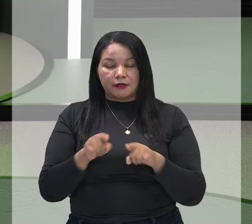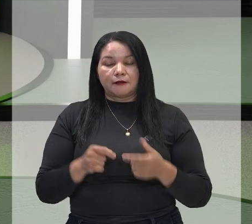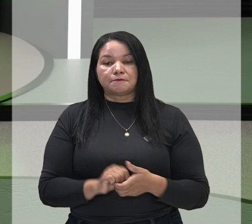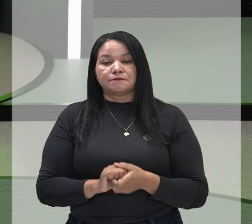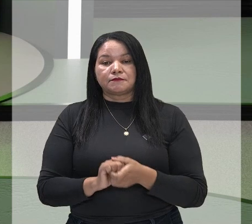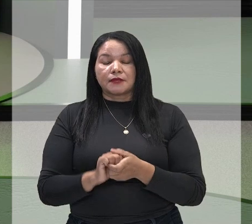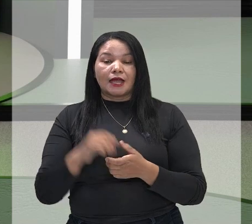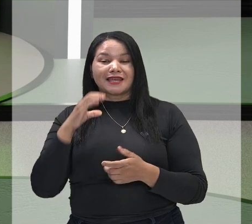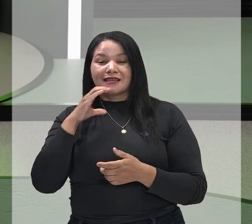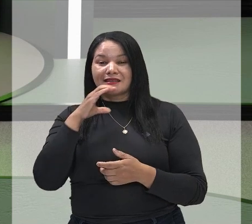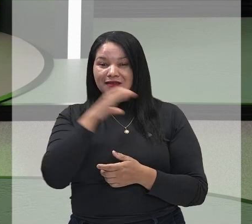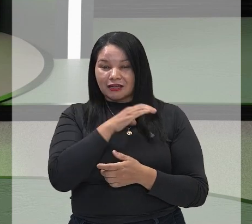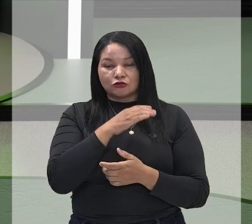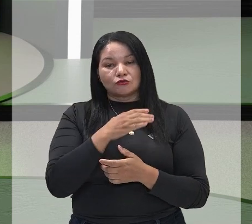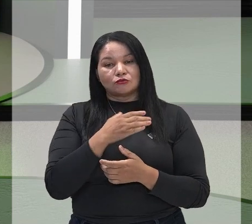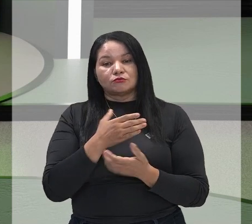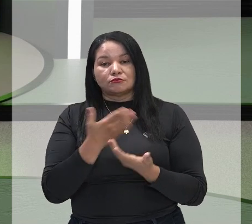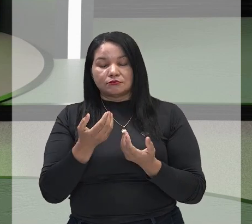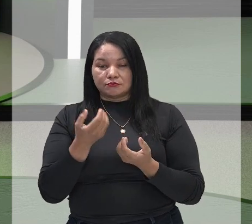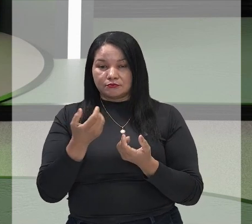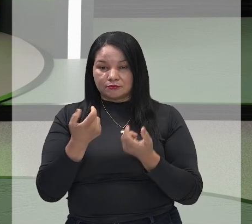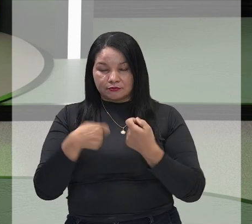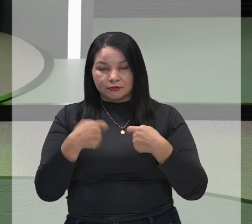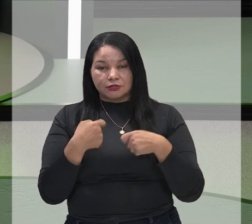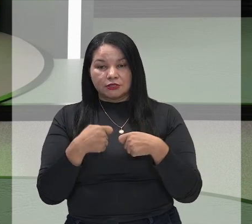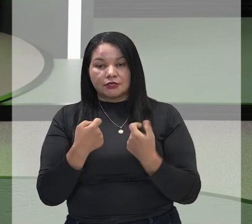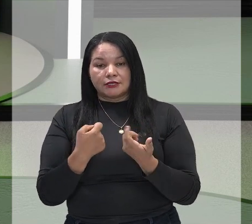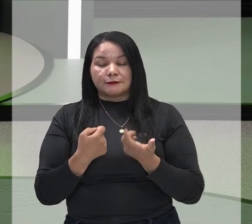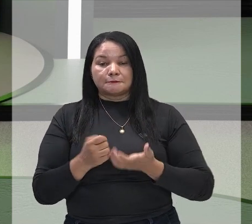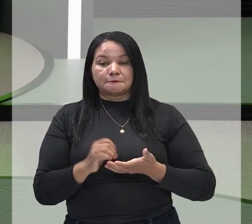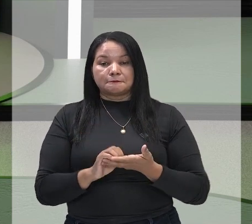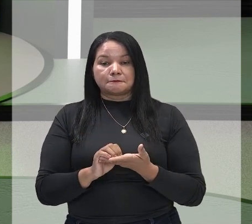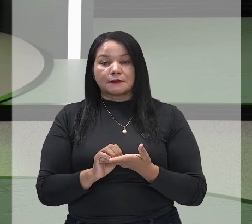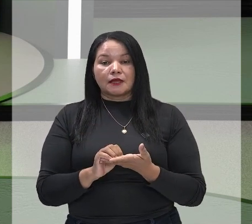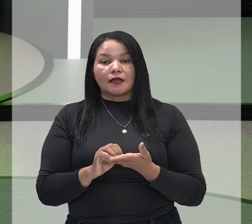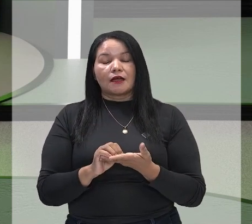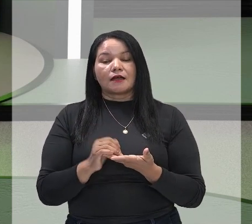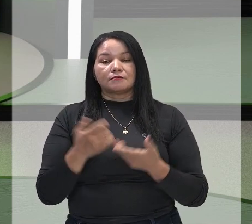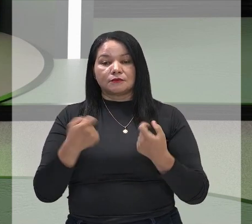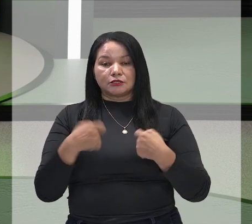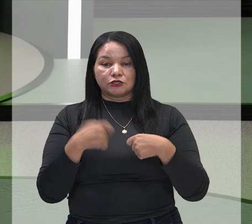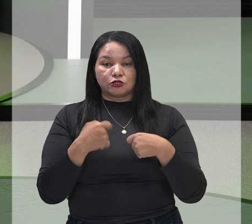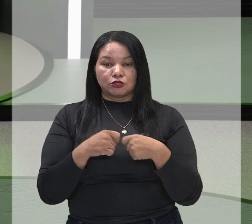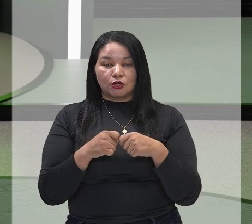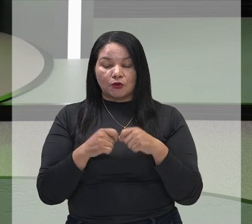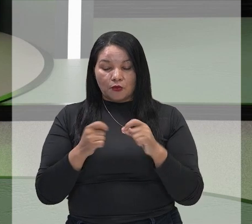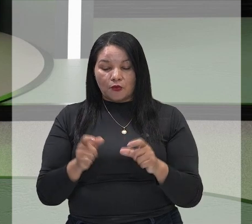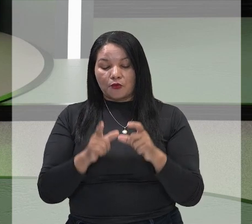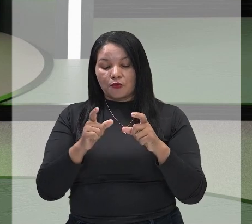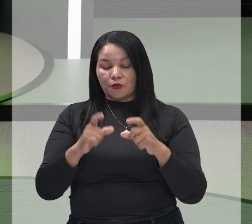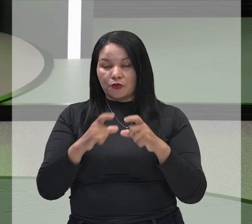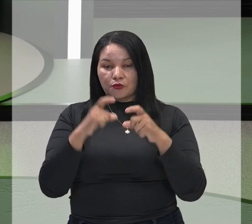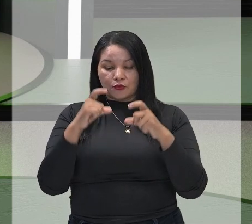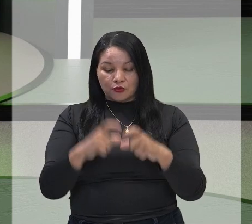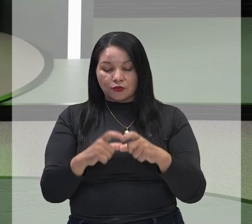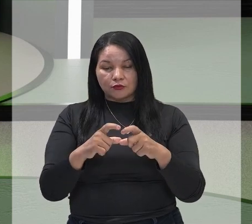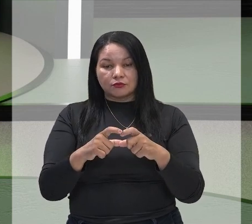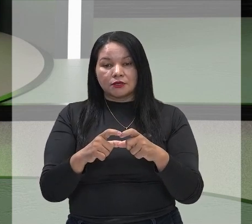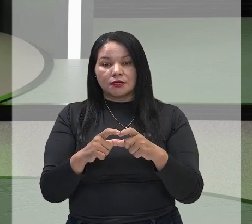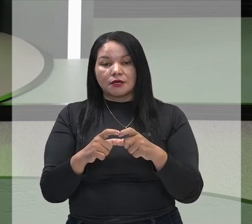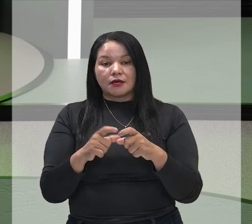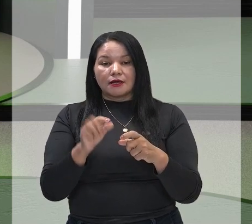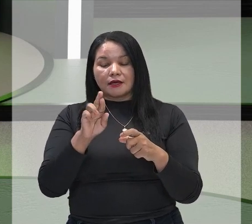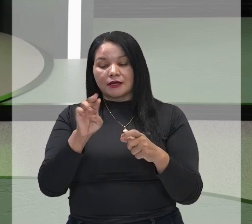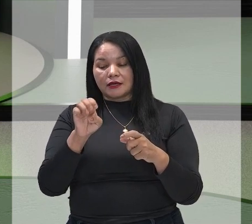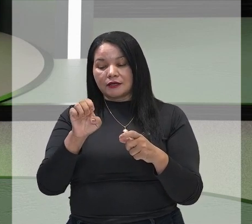num objeto, num pequeno espaço de tempo. E aí a gente coloca uma resistência elétrica para que aquilo funcione com a quantidade